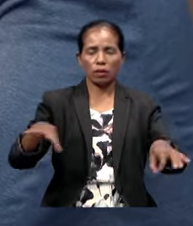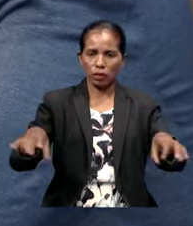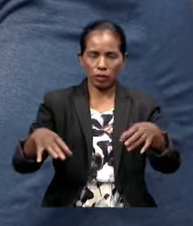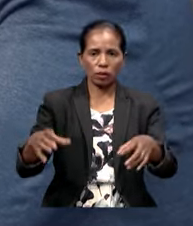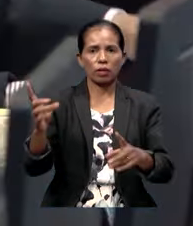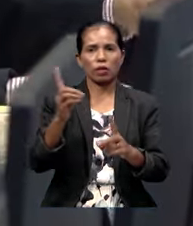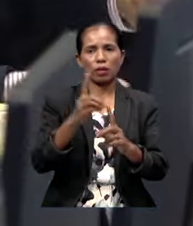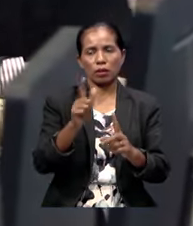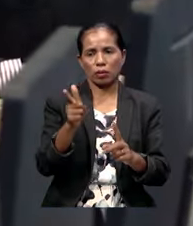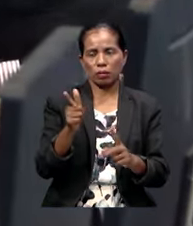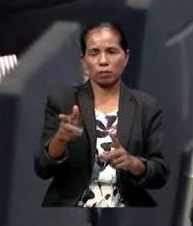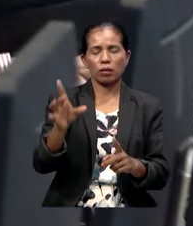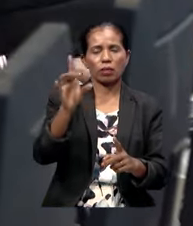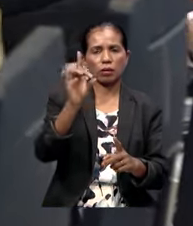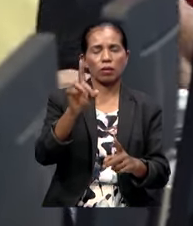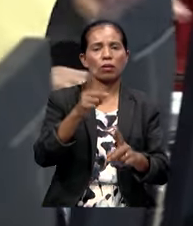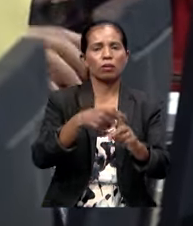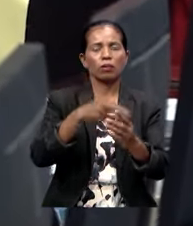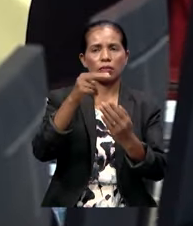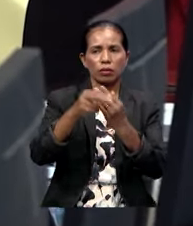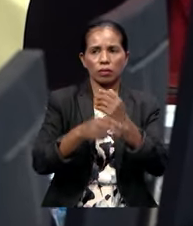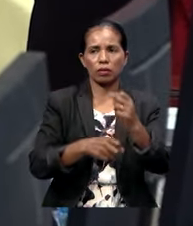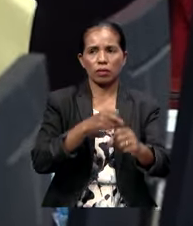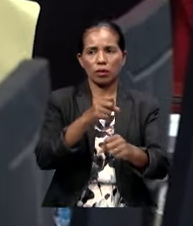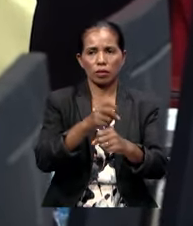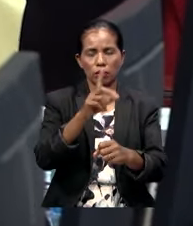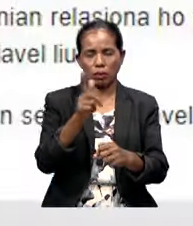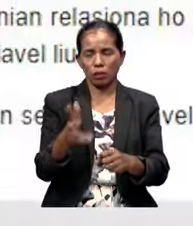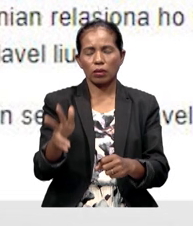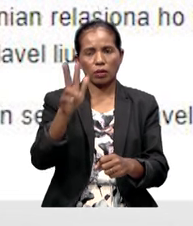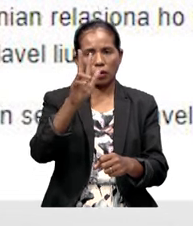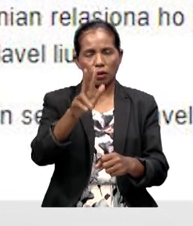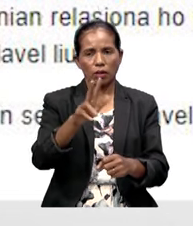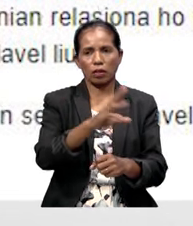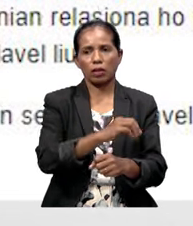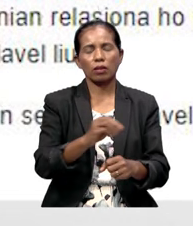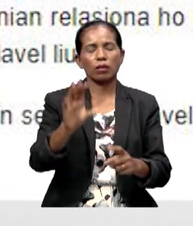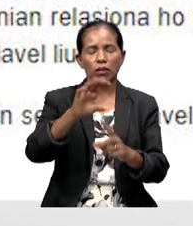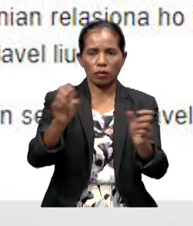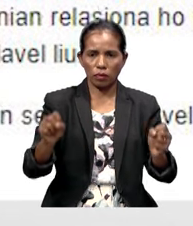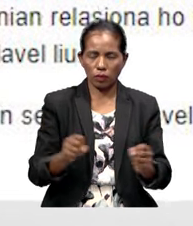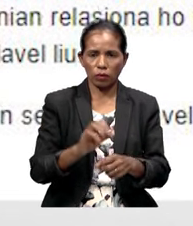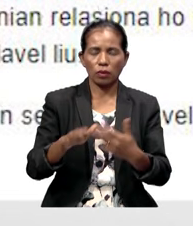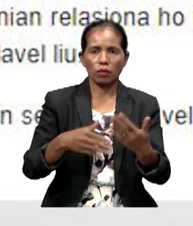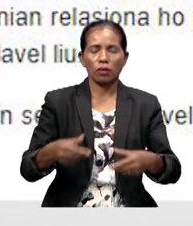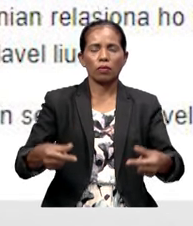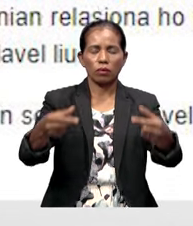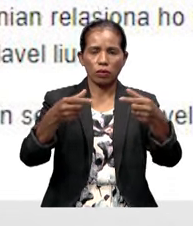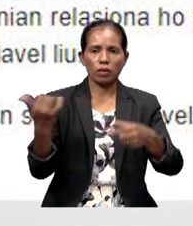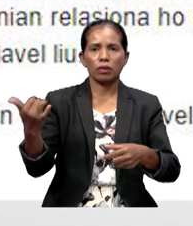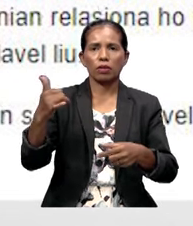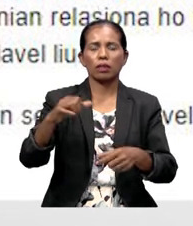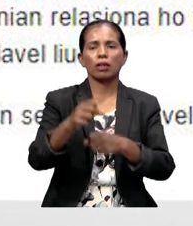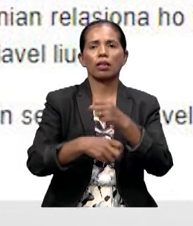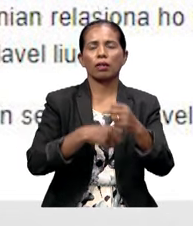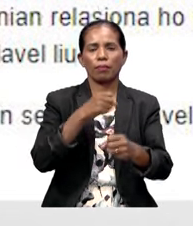ia loron ruanulu resinualu fulang novembro, tinan rihun rua ruanulu resintolu, ka ba Sefi Suku Sira nebe exerce ona mandato